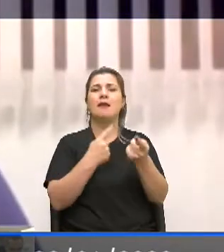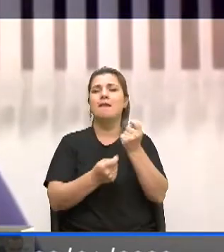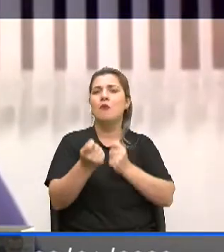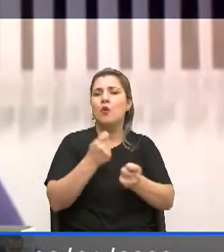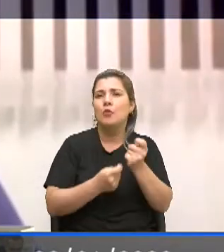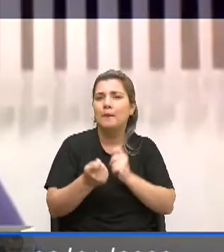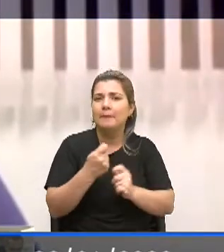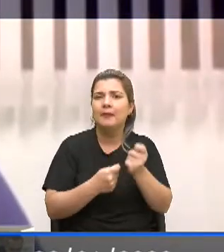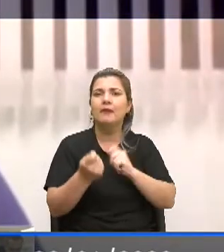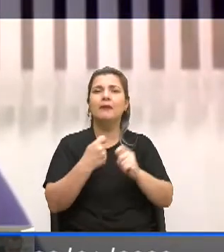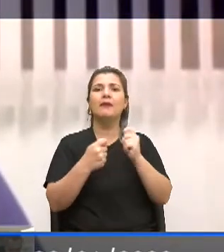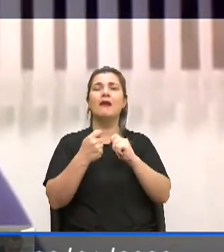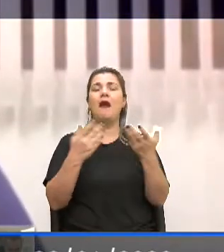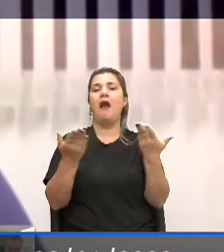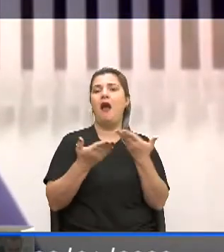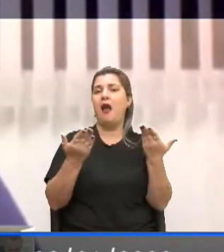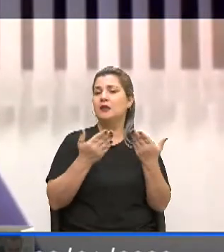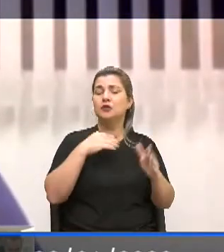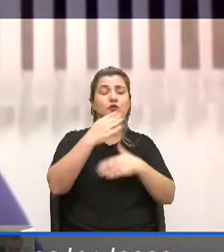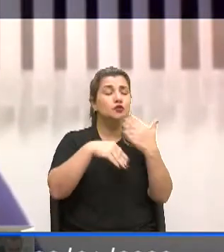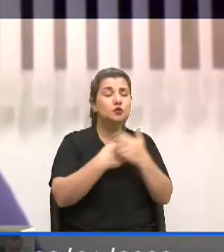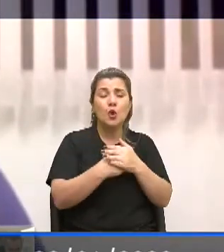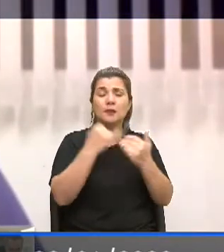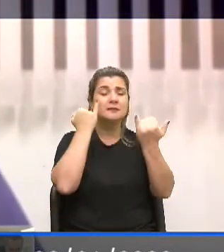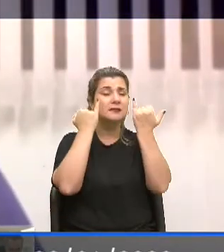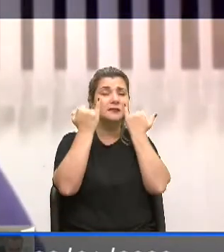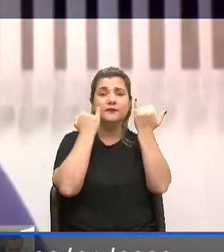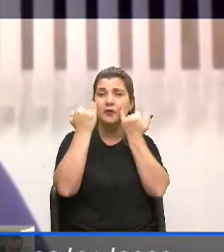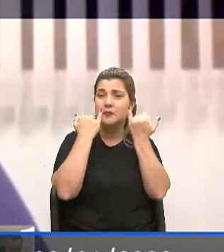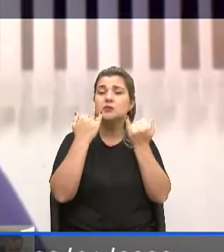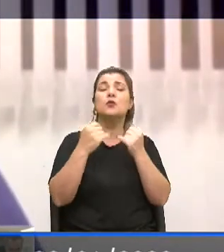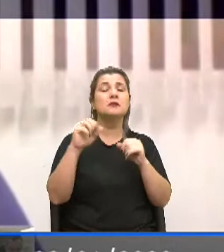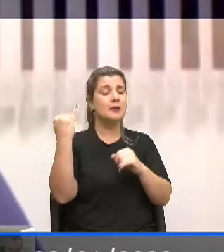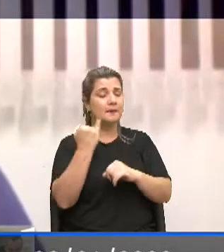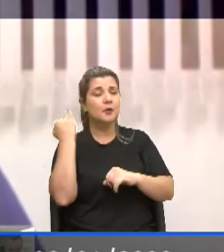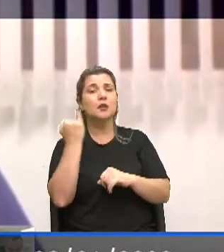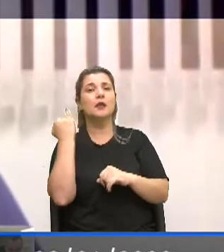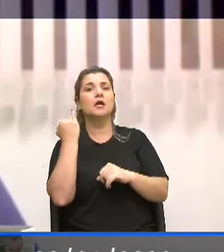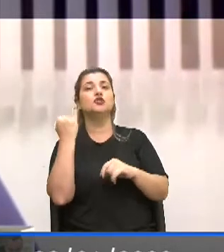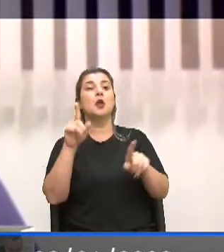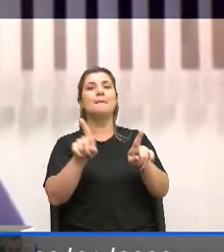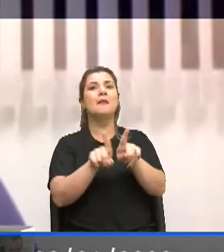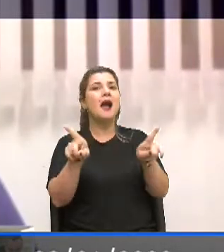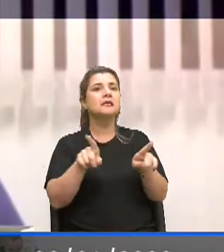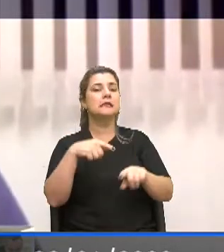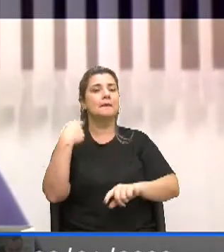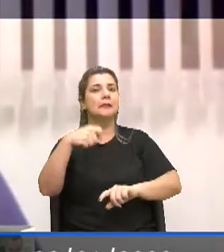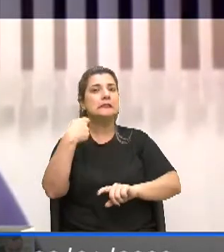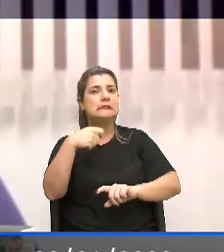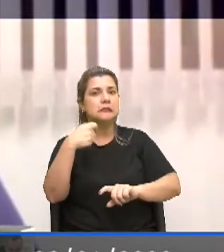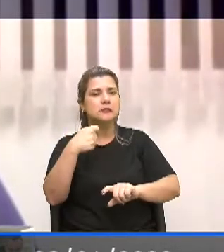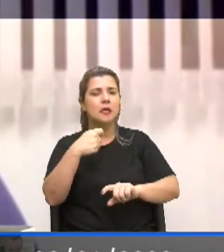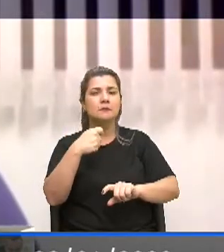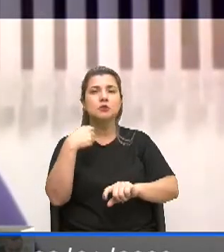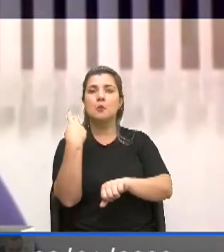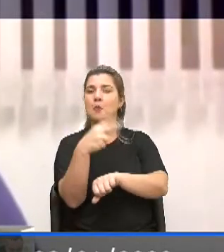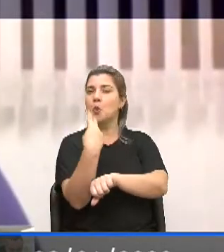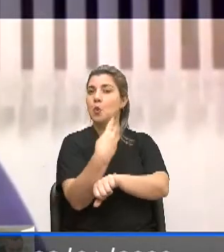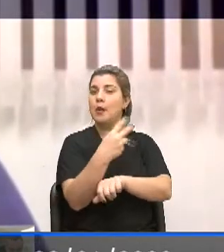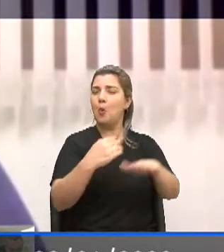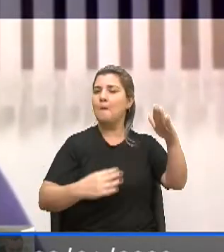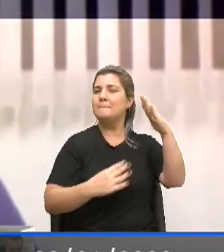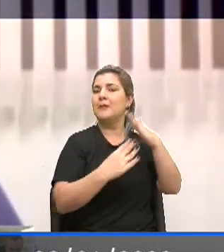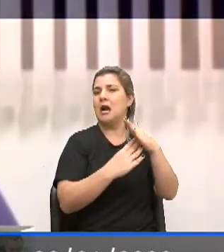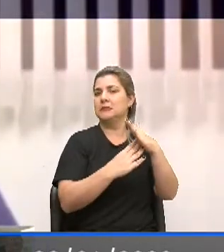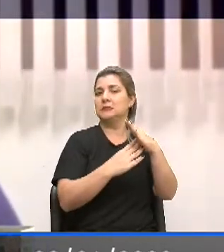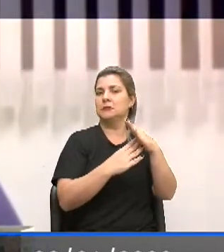bela iniciativa, tudo é válido, mas nós deveríamos tentar buscar o máximo possível de uma padronização, para